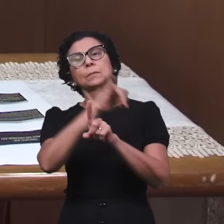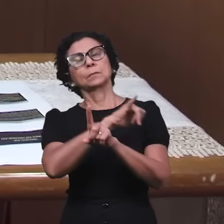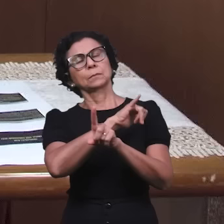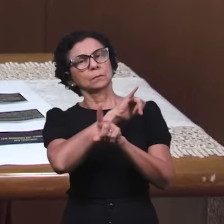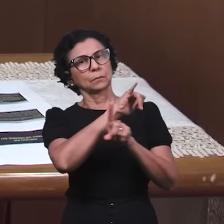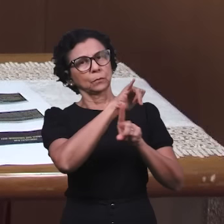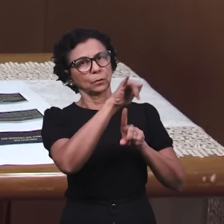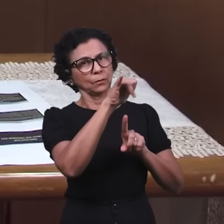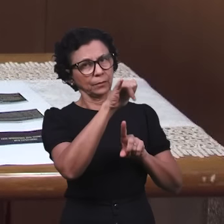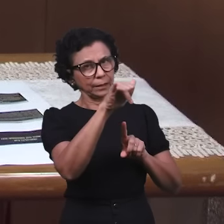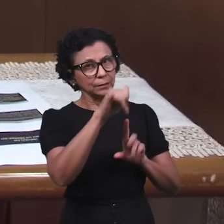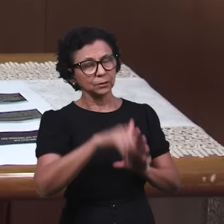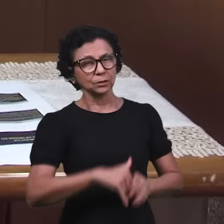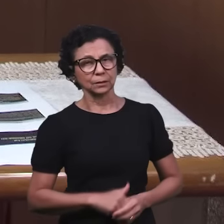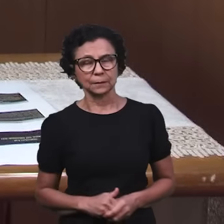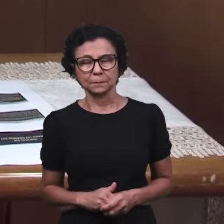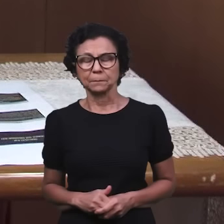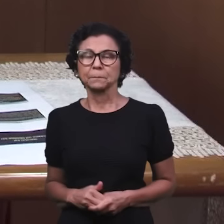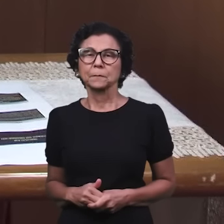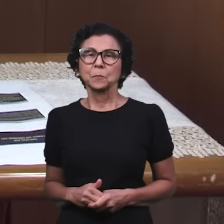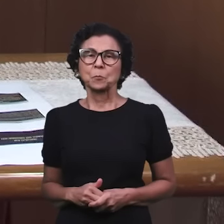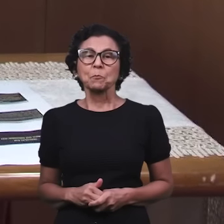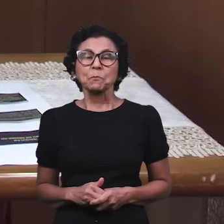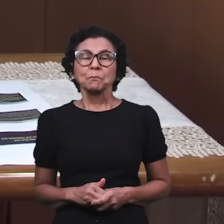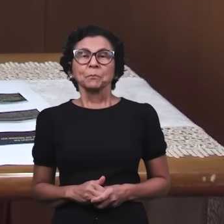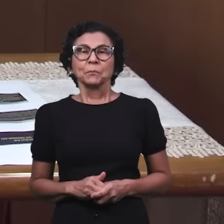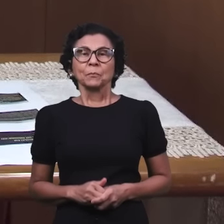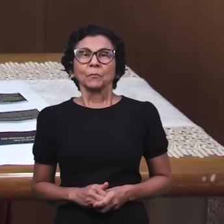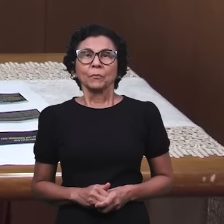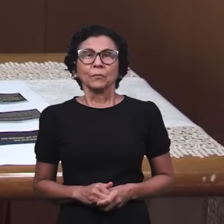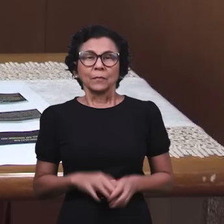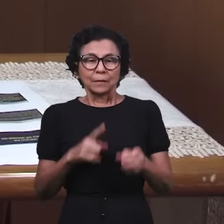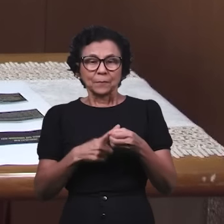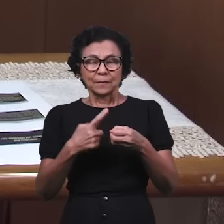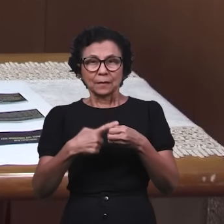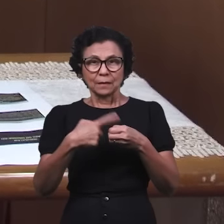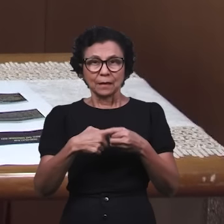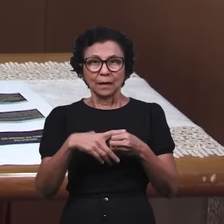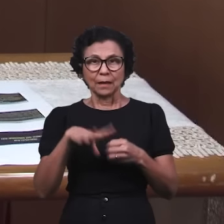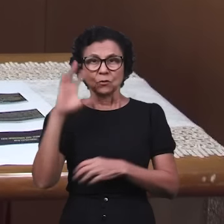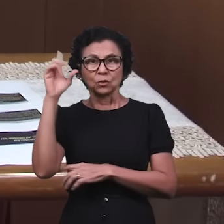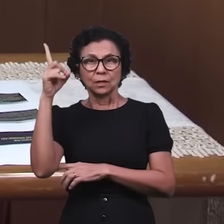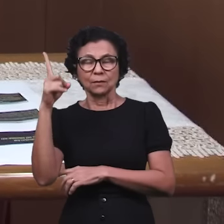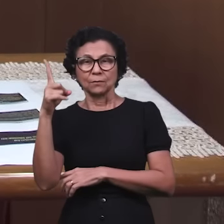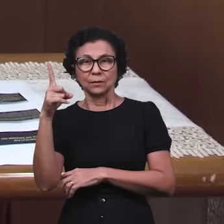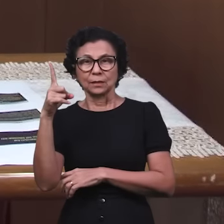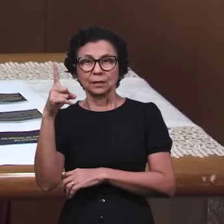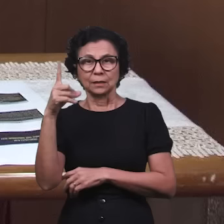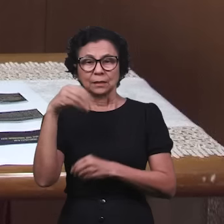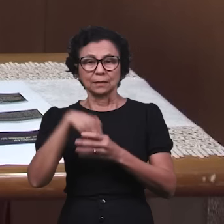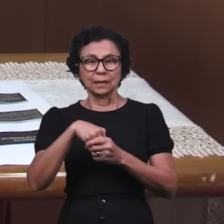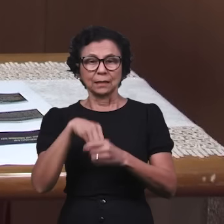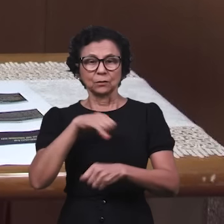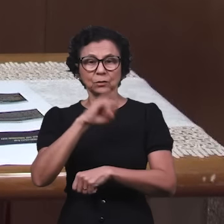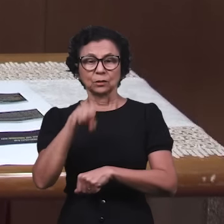a cidade de Davi em Jerusalém era comparada a